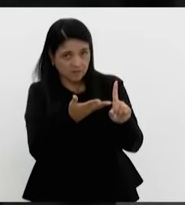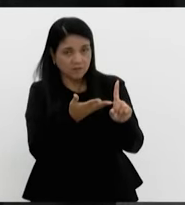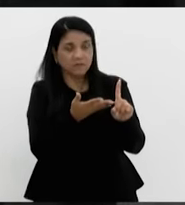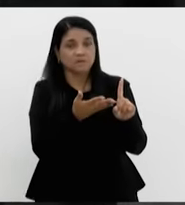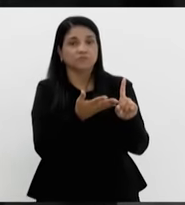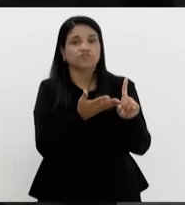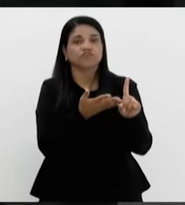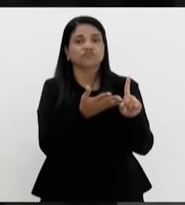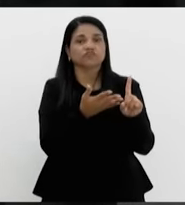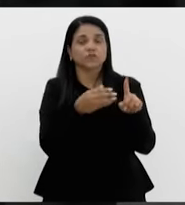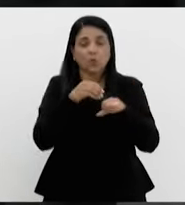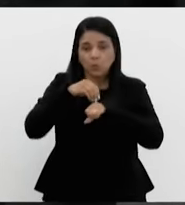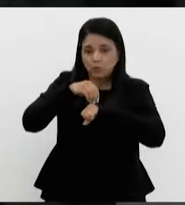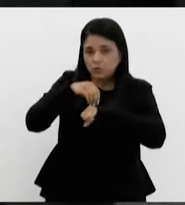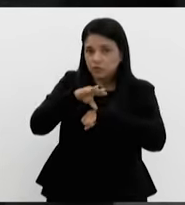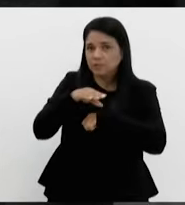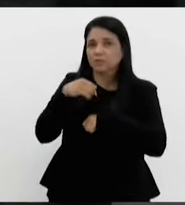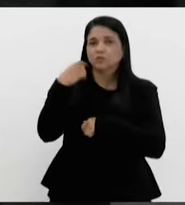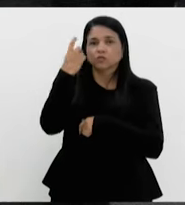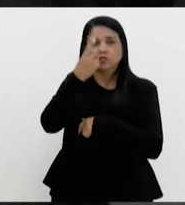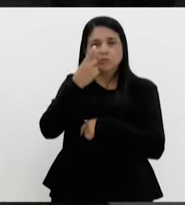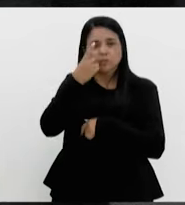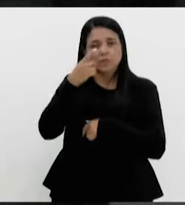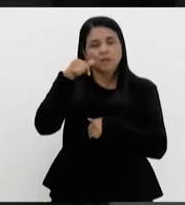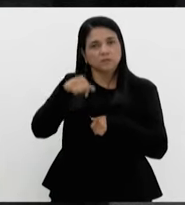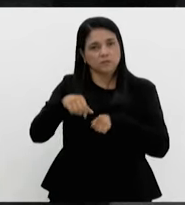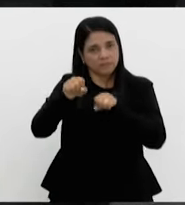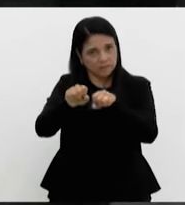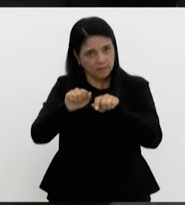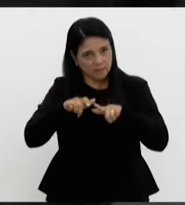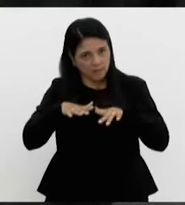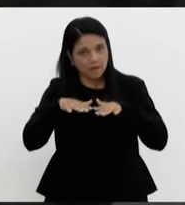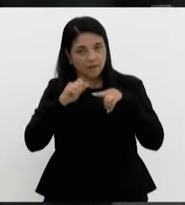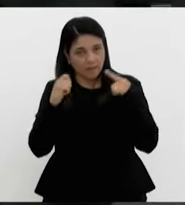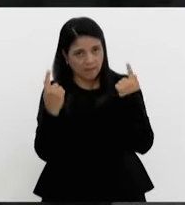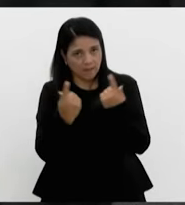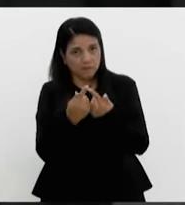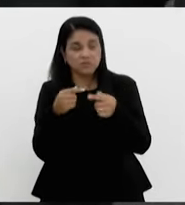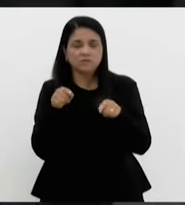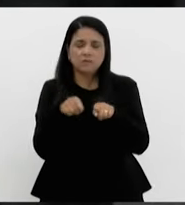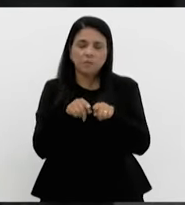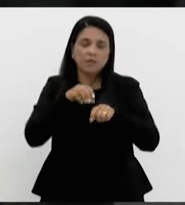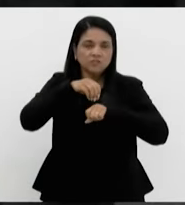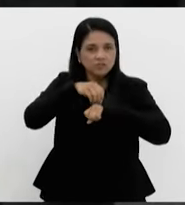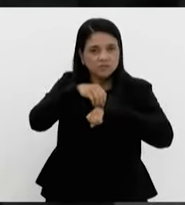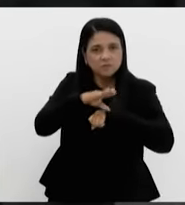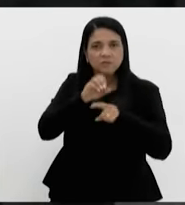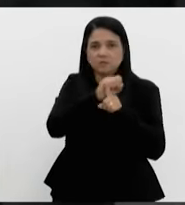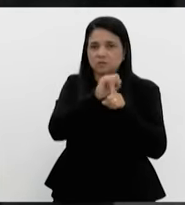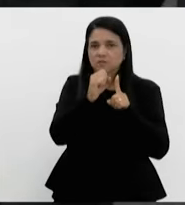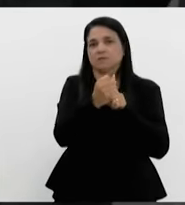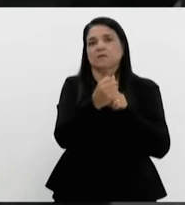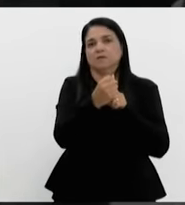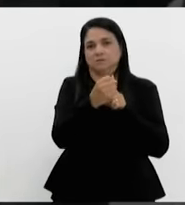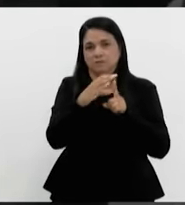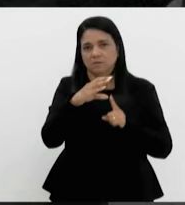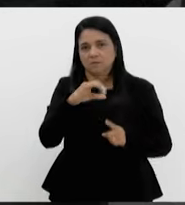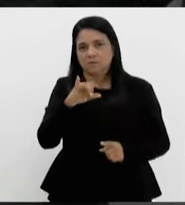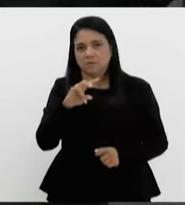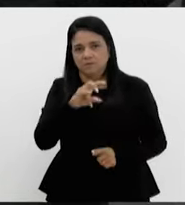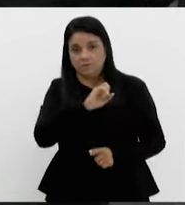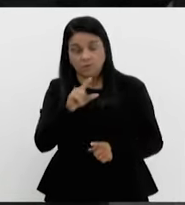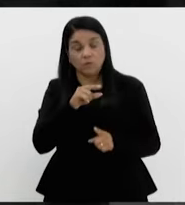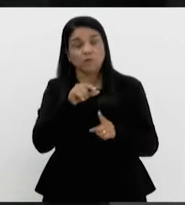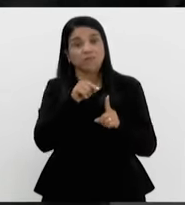homenageadas com indicações de deputadas dessa casa, mas também com indicações da sociedade civil. Então, entre as homenageadas